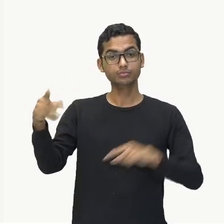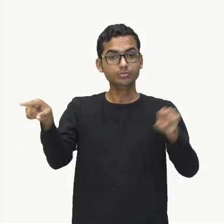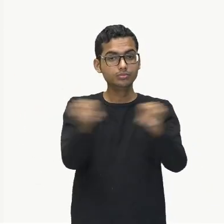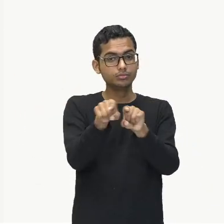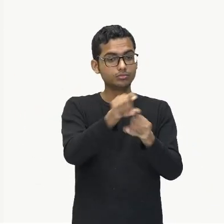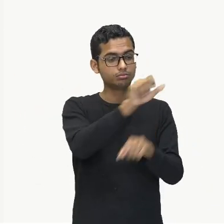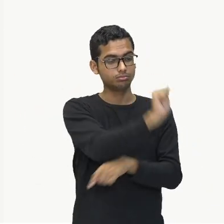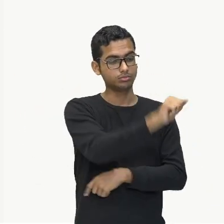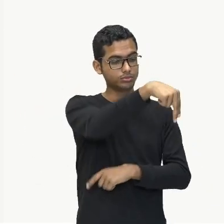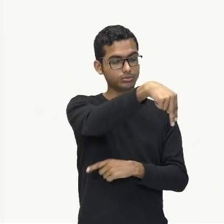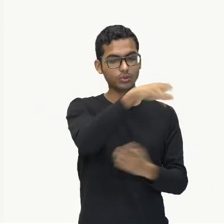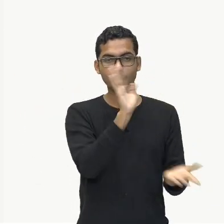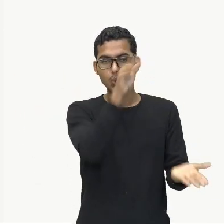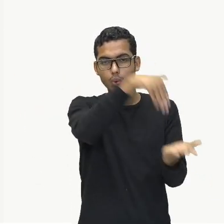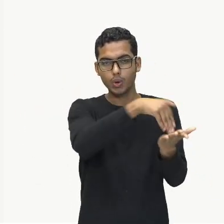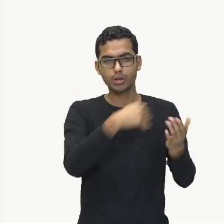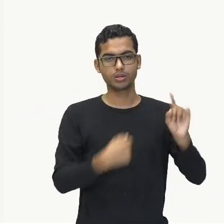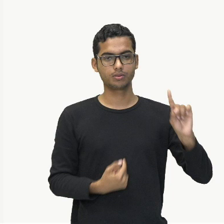AN,